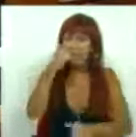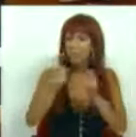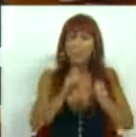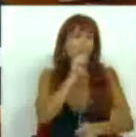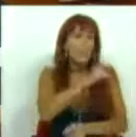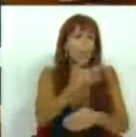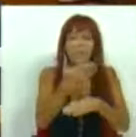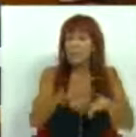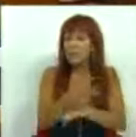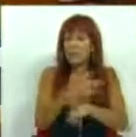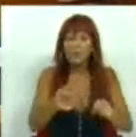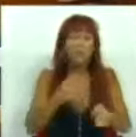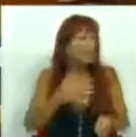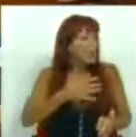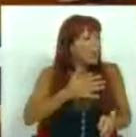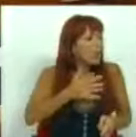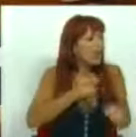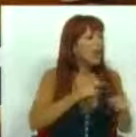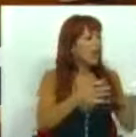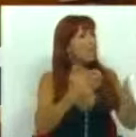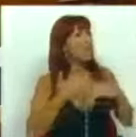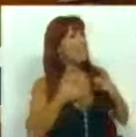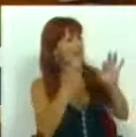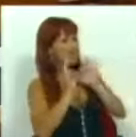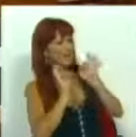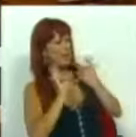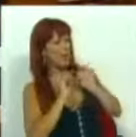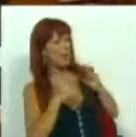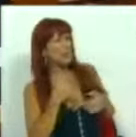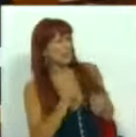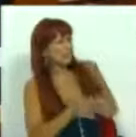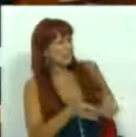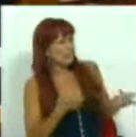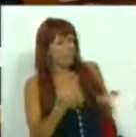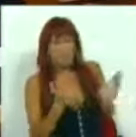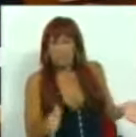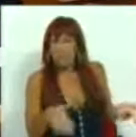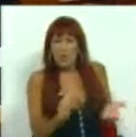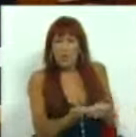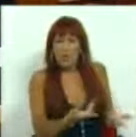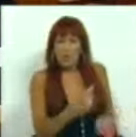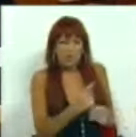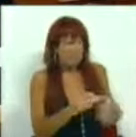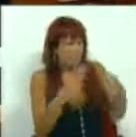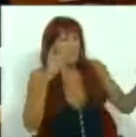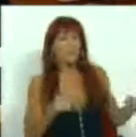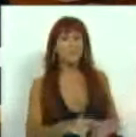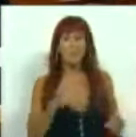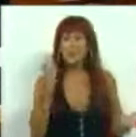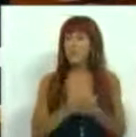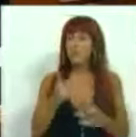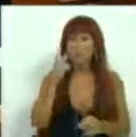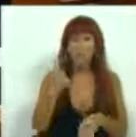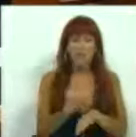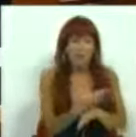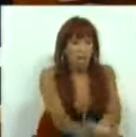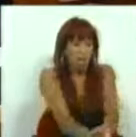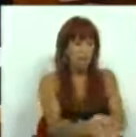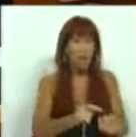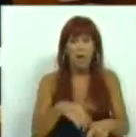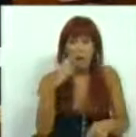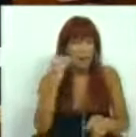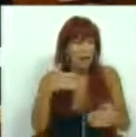pessoa poderá declarar que não quer ser submetida a um tratamento fútil, inútil ou desproporcionado, que apenas vise retardar o